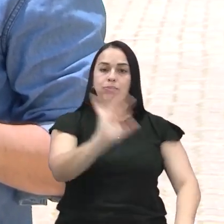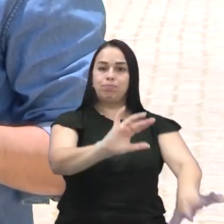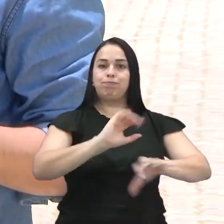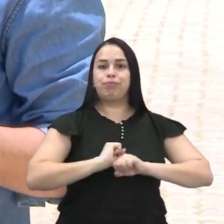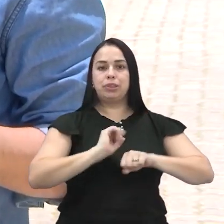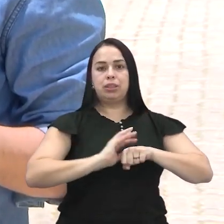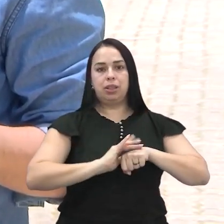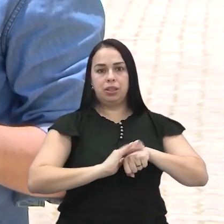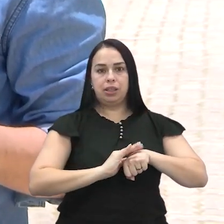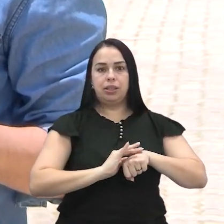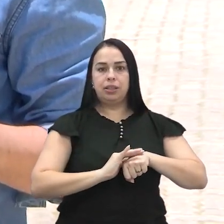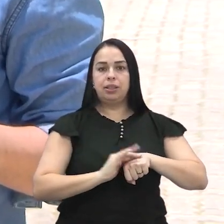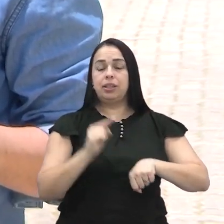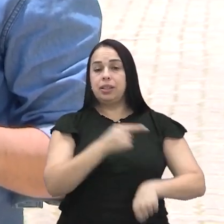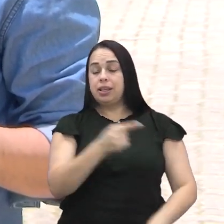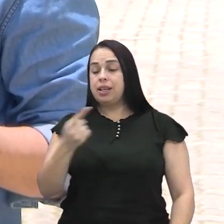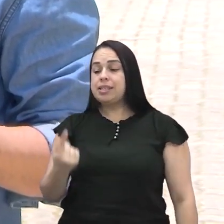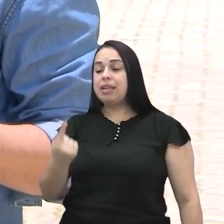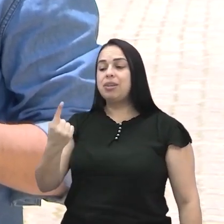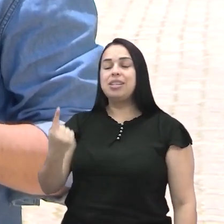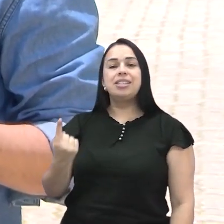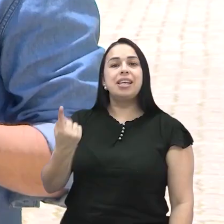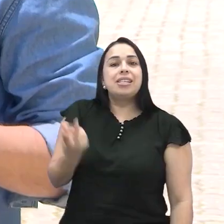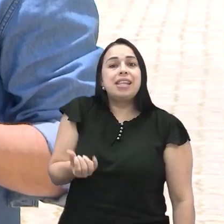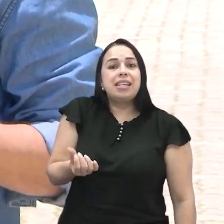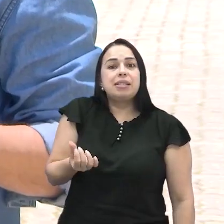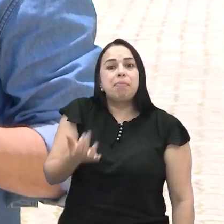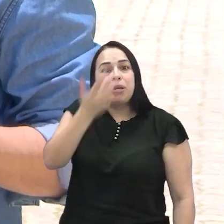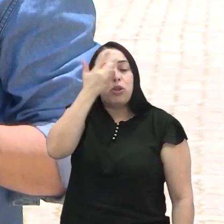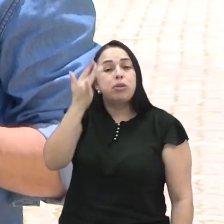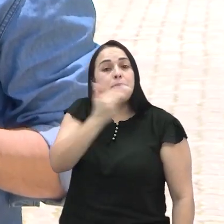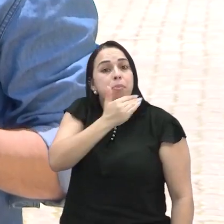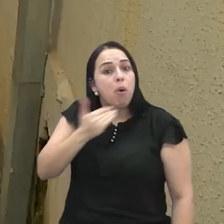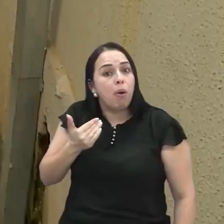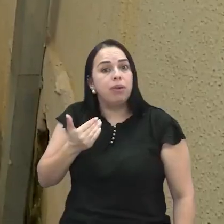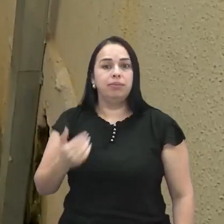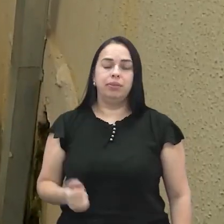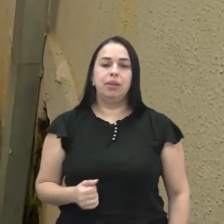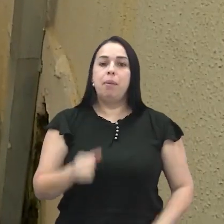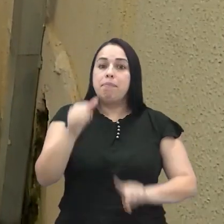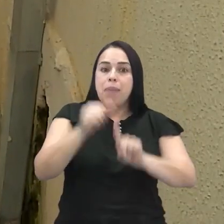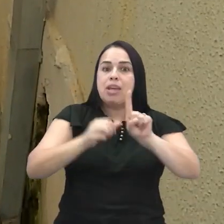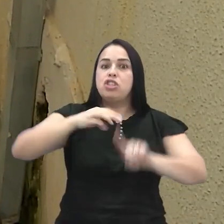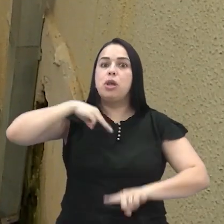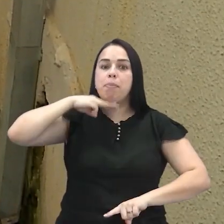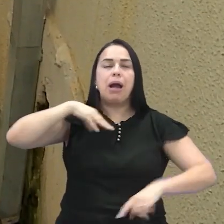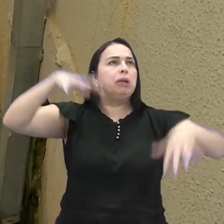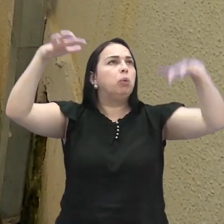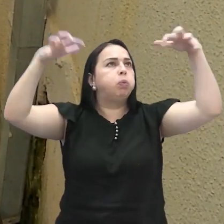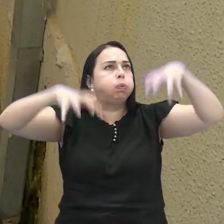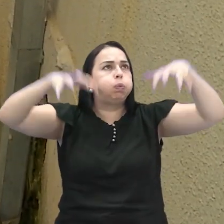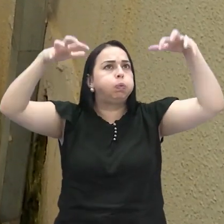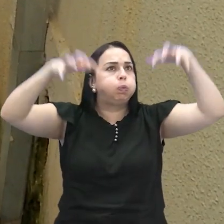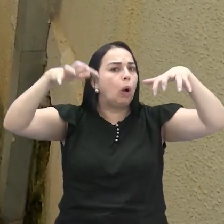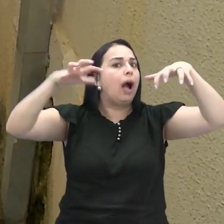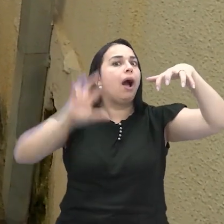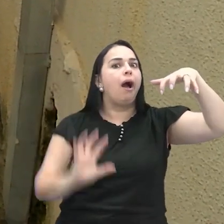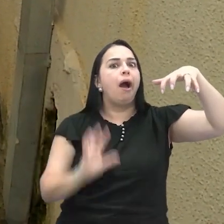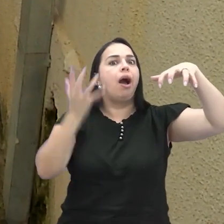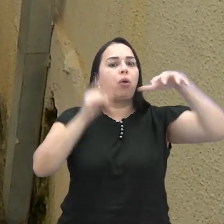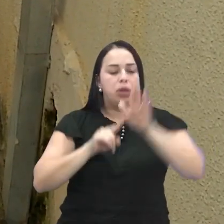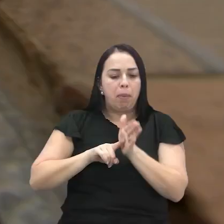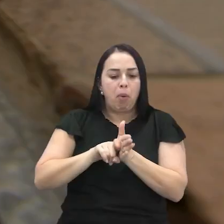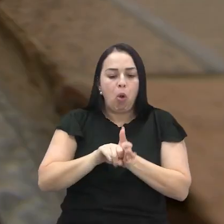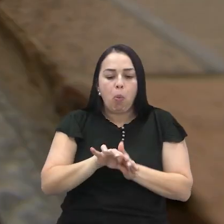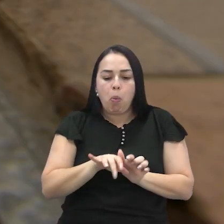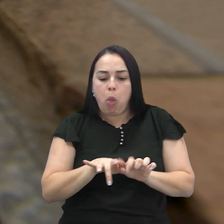98.275 casos de dengue e 116 mortes foram confirmadas. E março é mês de chuvas, condição ideal para o